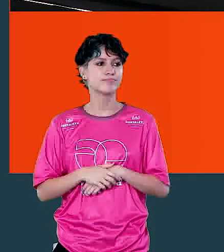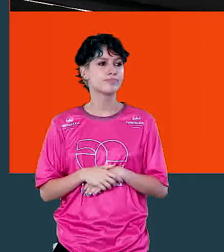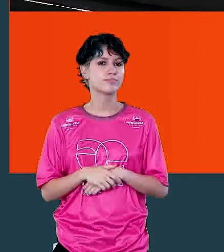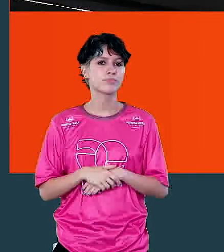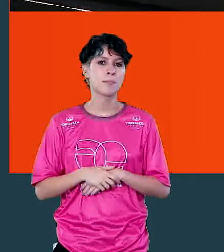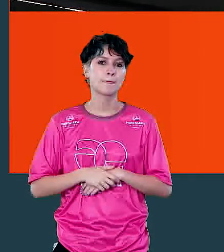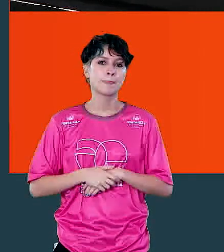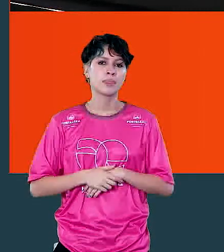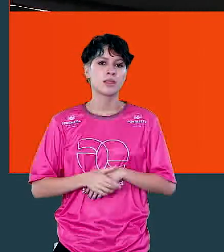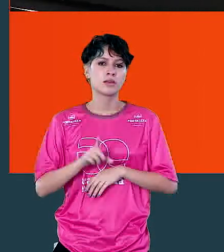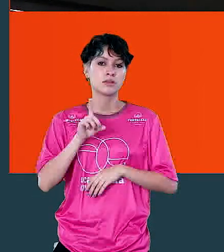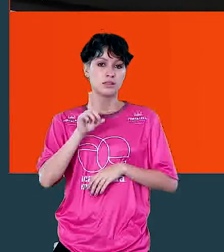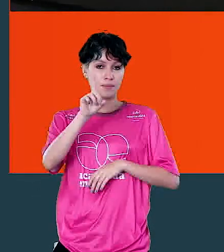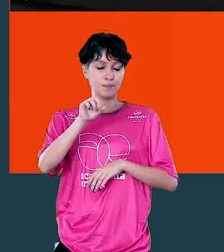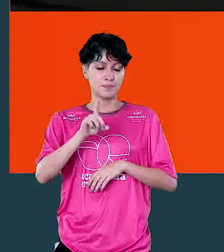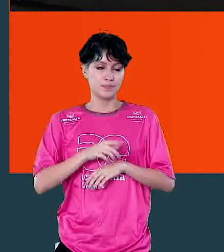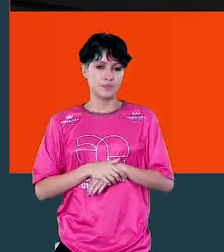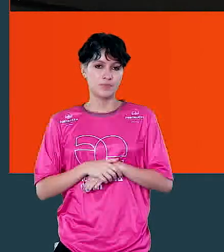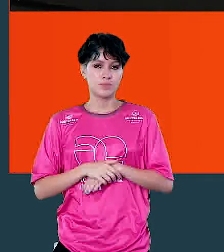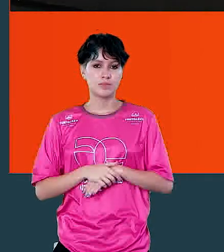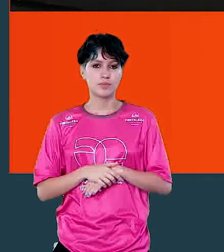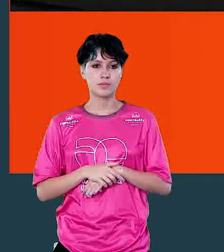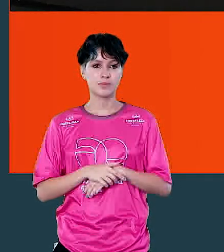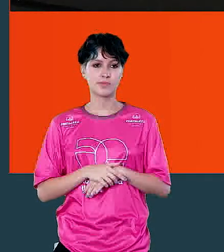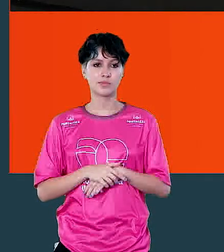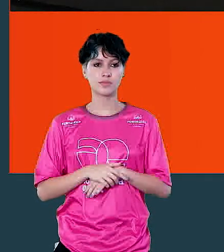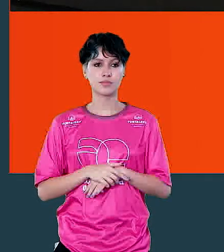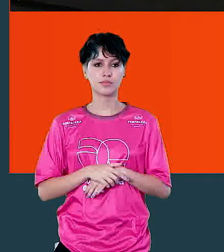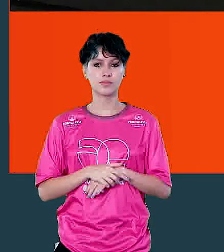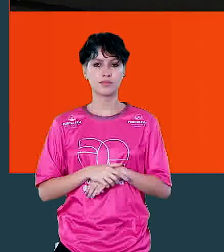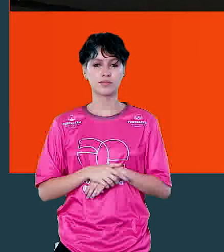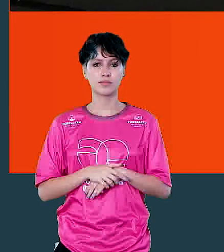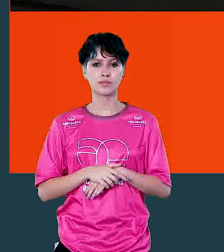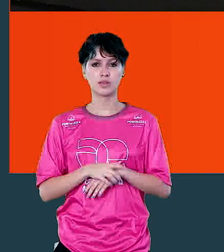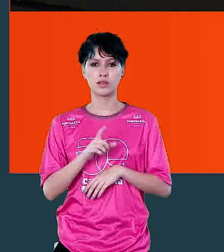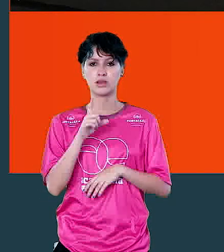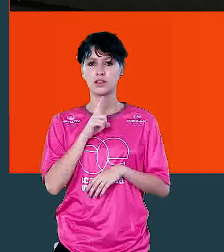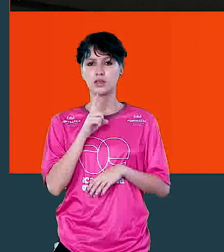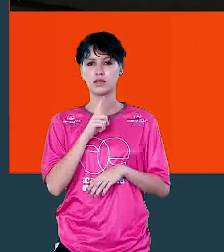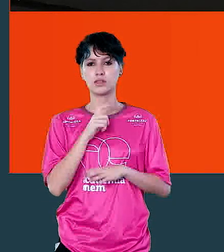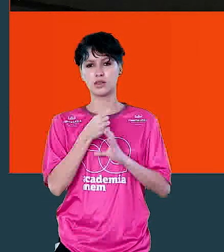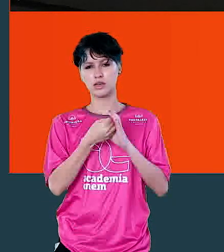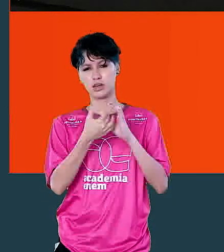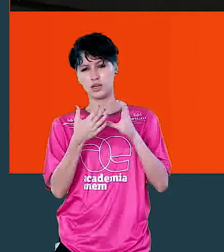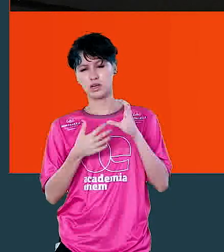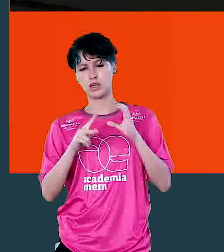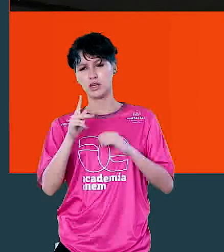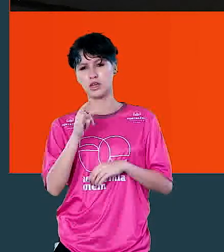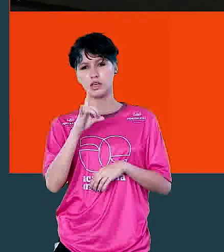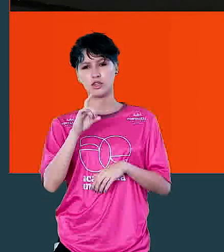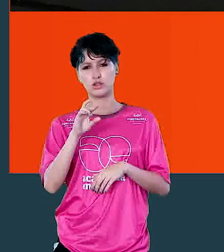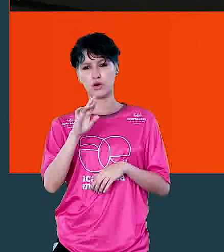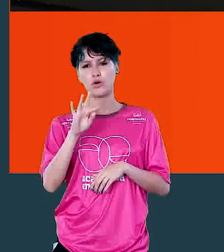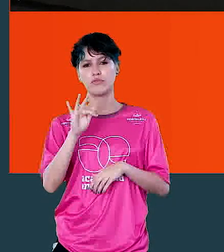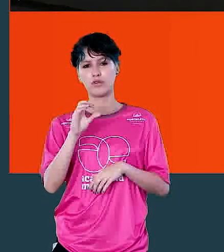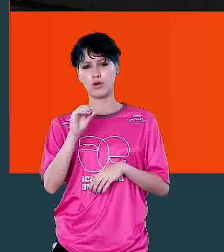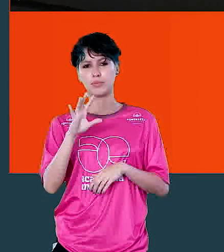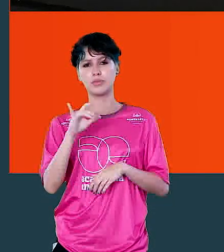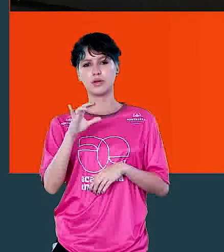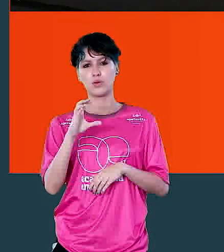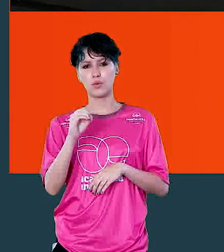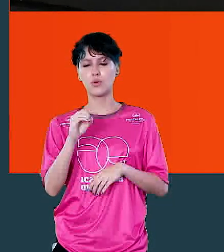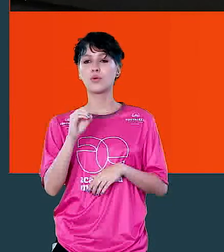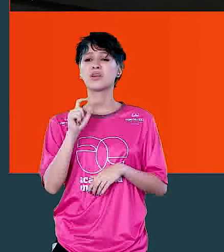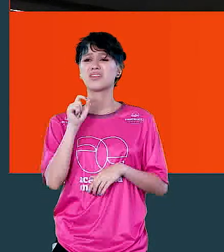Olha a letra D. Tem caráter hidrofóbico. Ei, cara, o que é hidrofóbico?